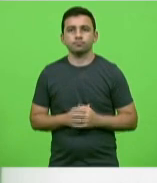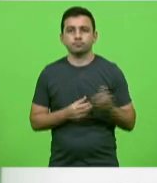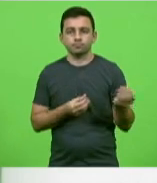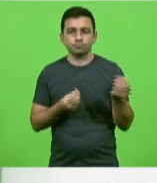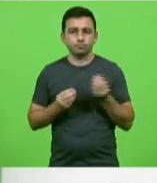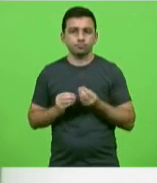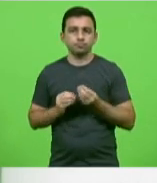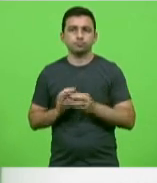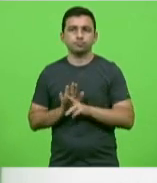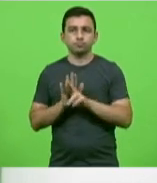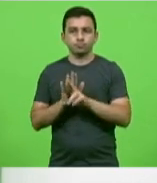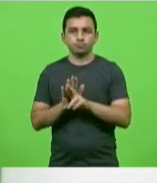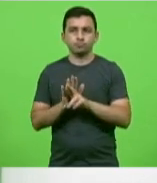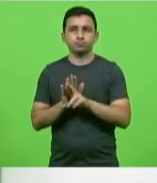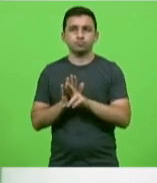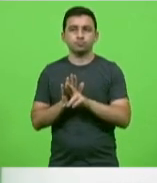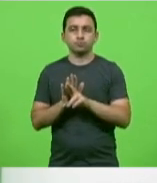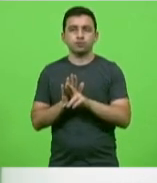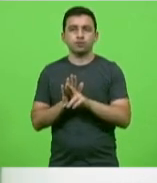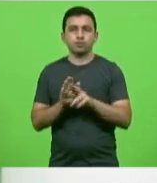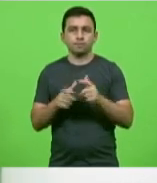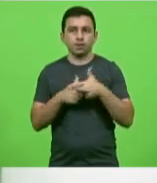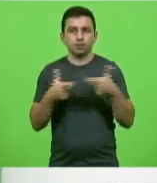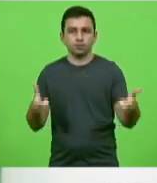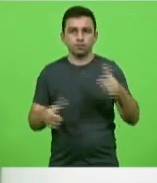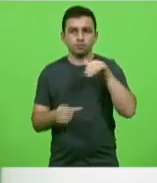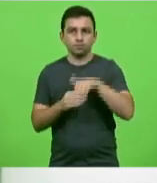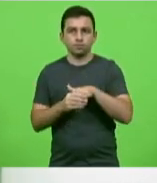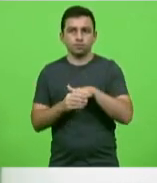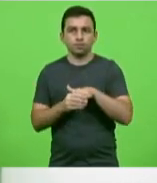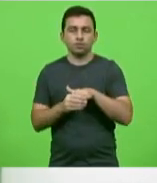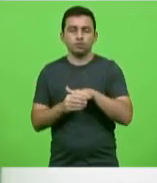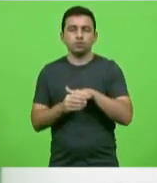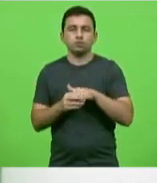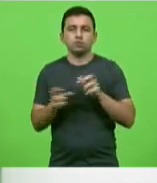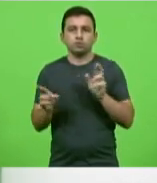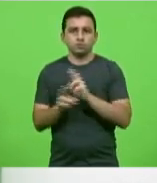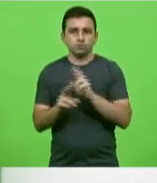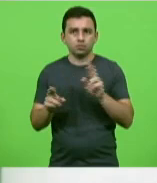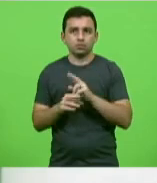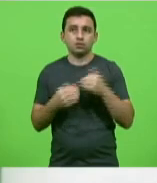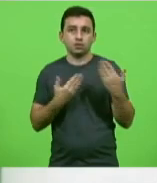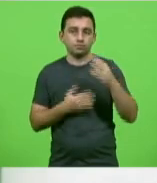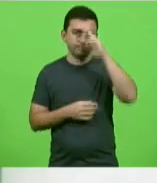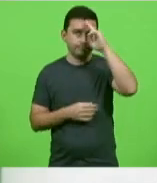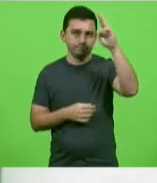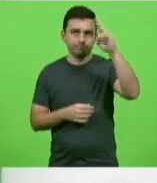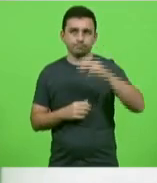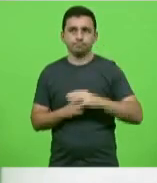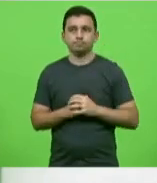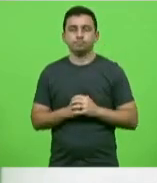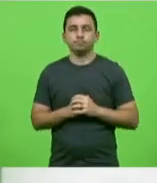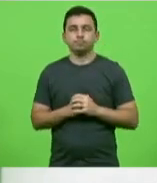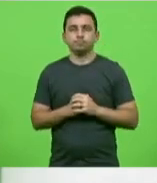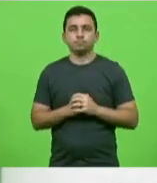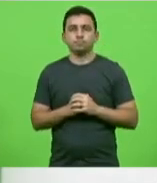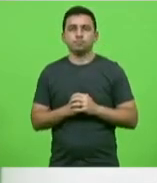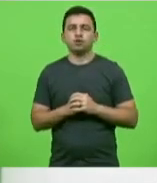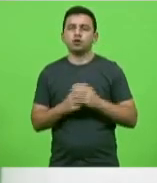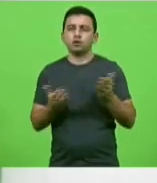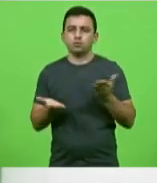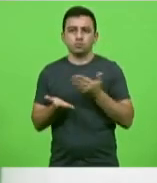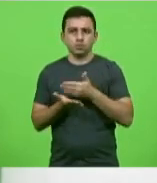Recebimento da representação por maioria de votos em relação ao representado Carlos Moisés da Silva. Em